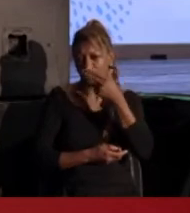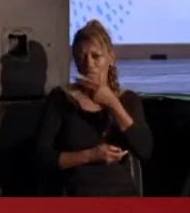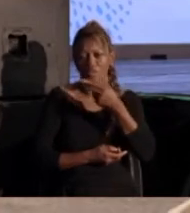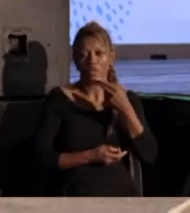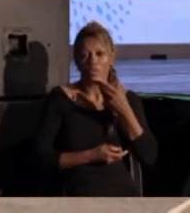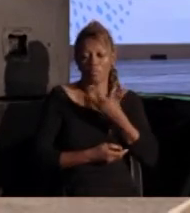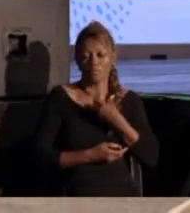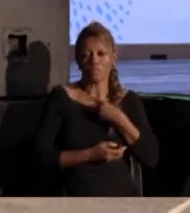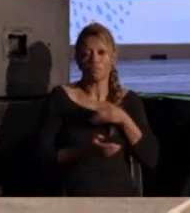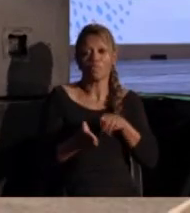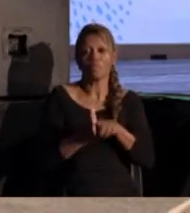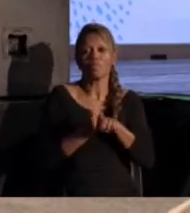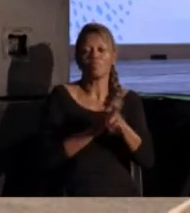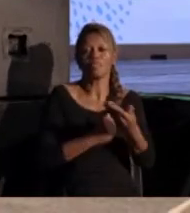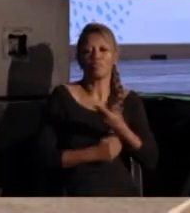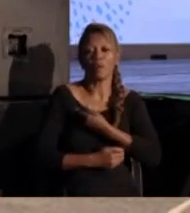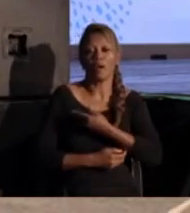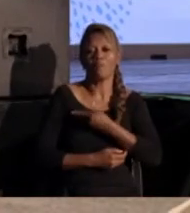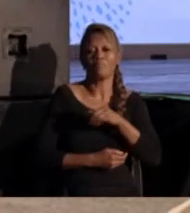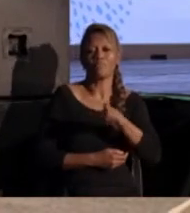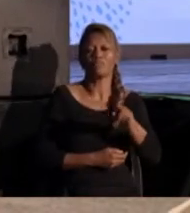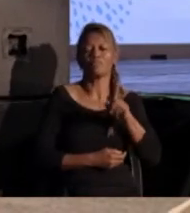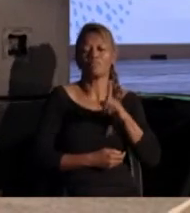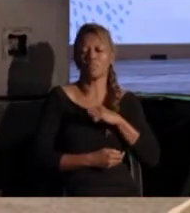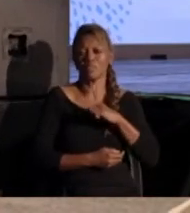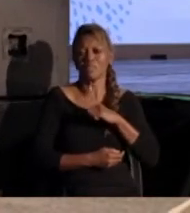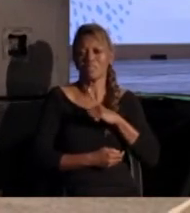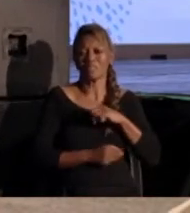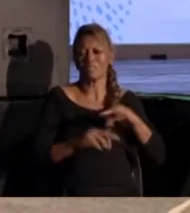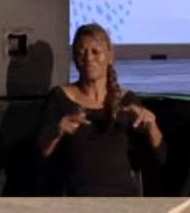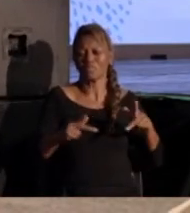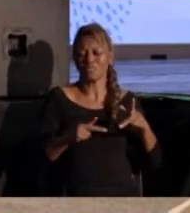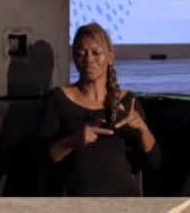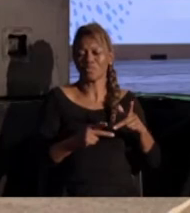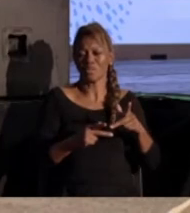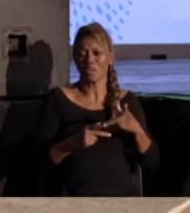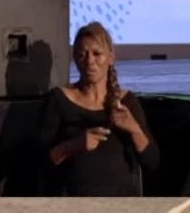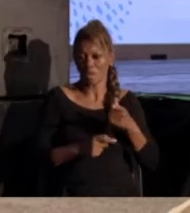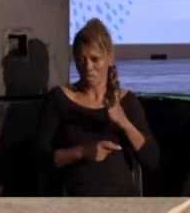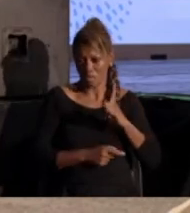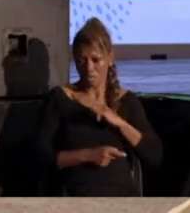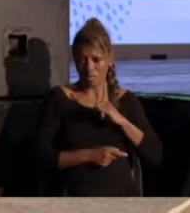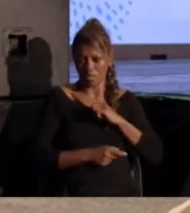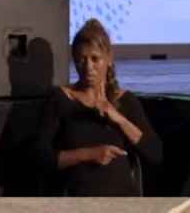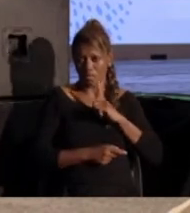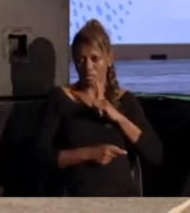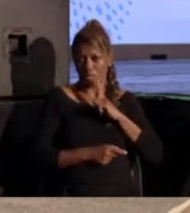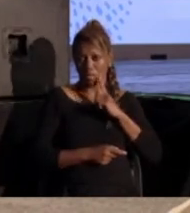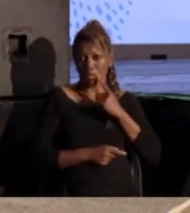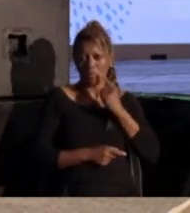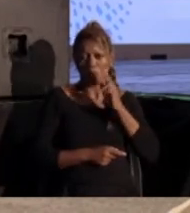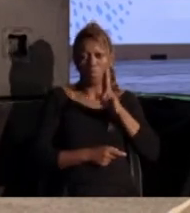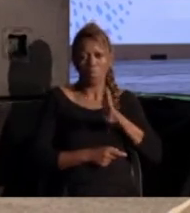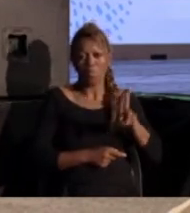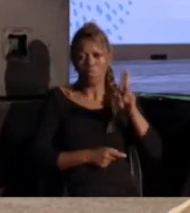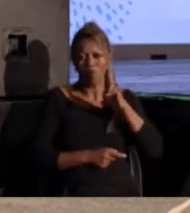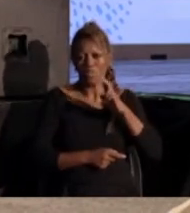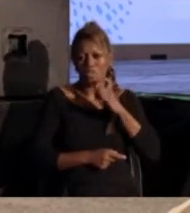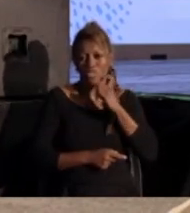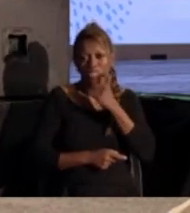Recentemente eu perguntava para uma colega que tem uma das maiores coleções de dentes das escolas de odontologia que eu